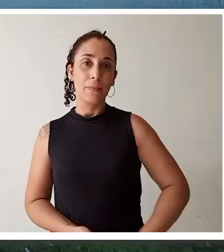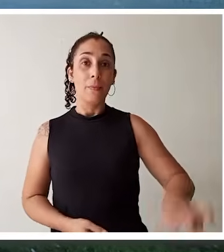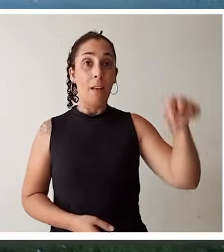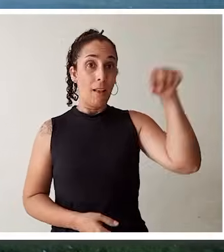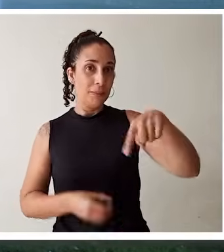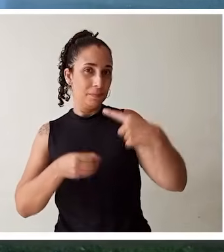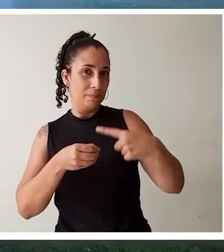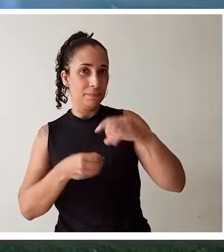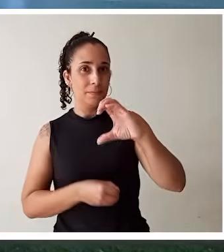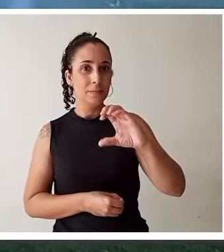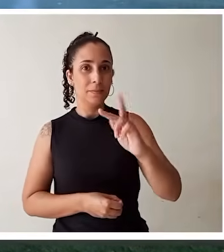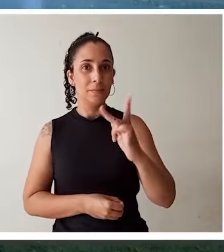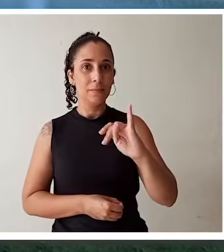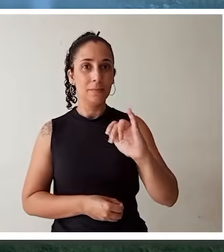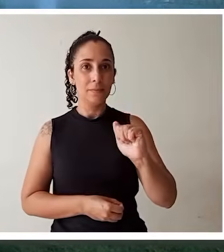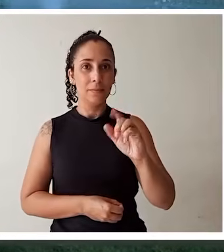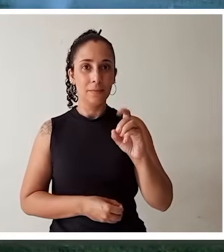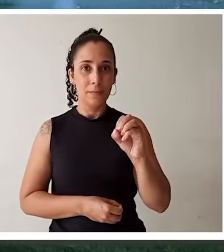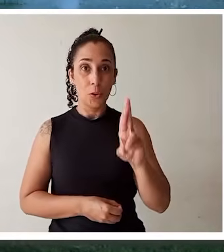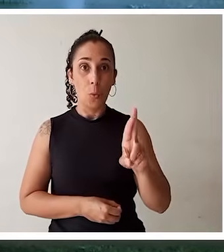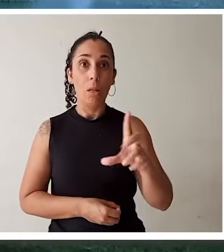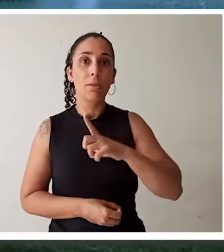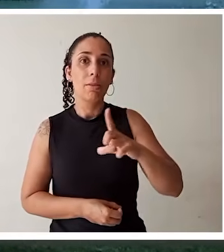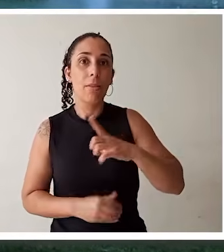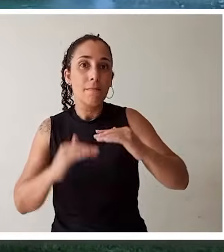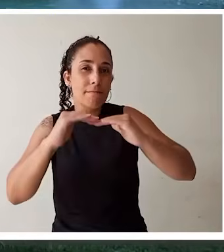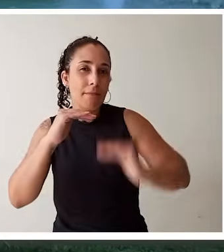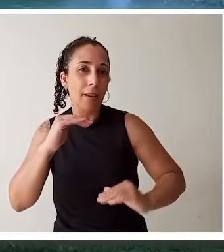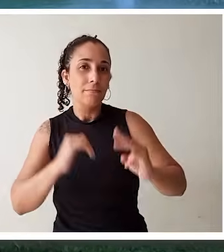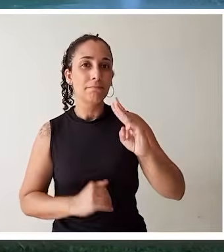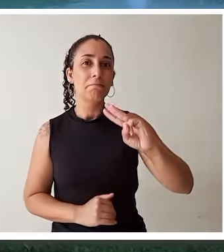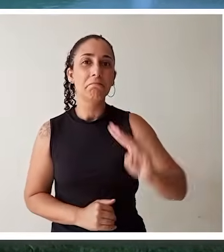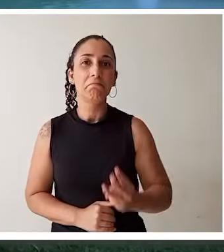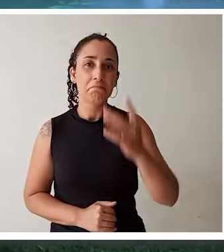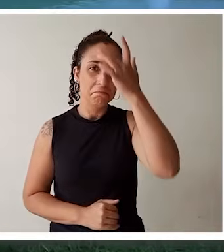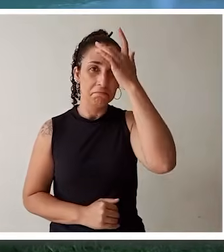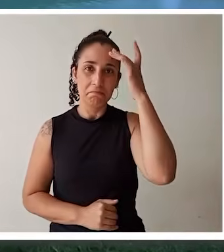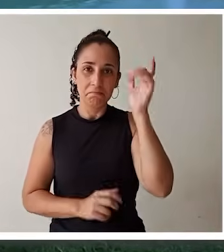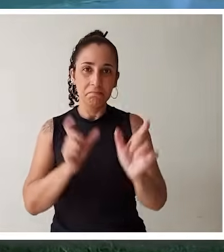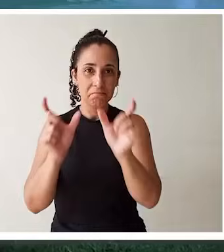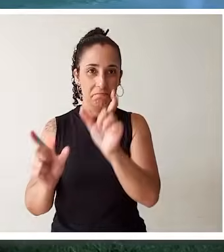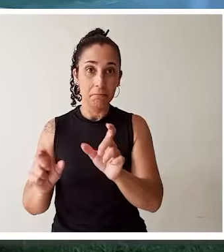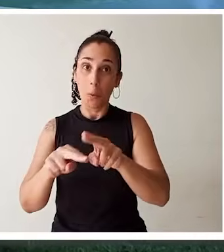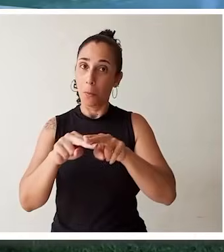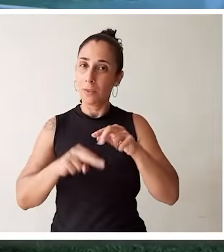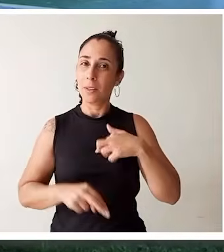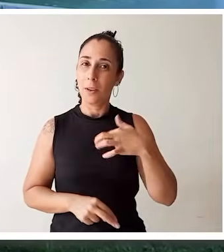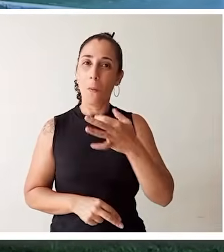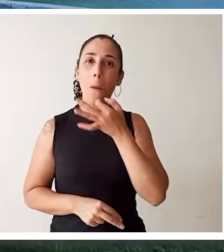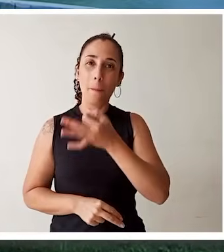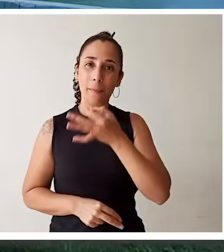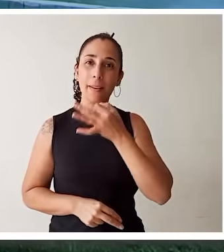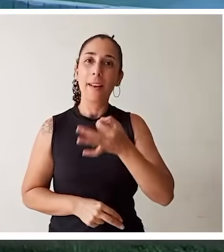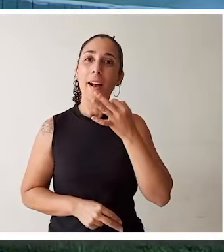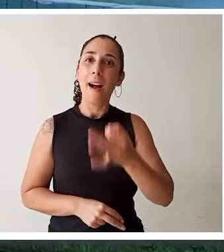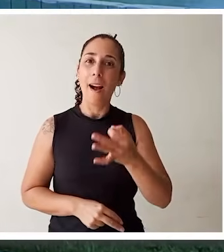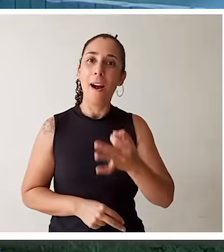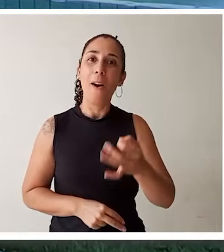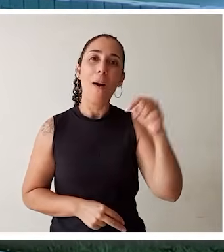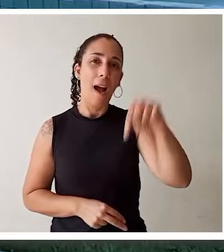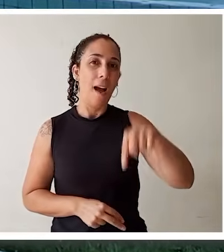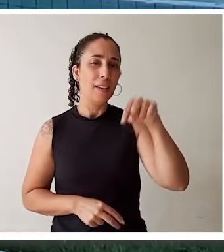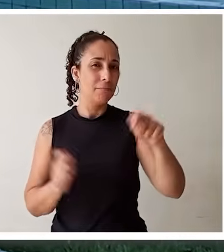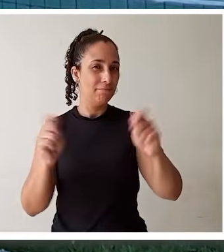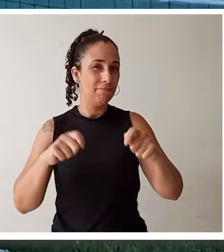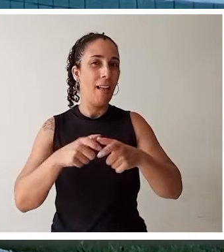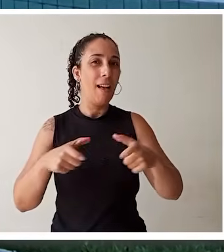De acordo com o último censo, Chiador tem hoje menos de 3.000 habitantes. Por isso que eu acho que esse município tem tanto potencial para